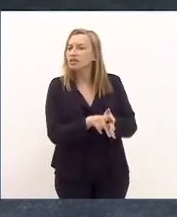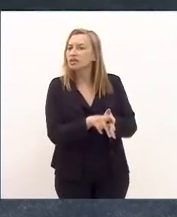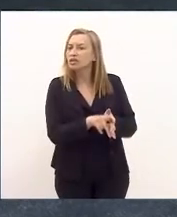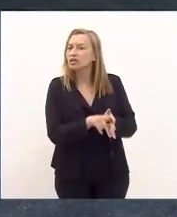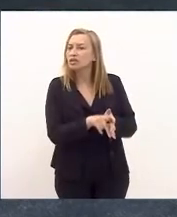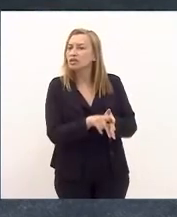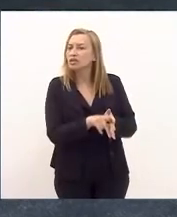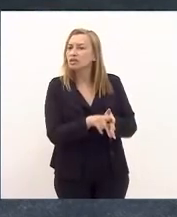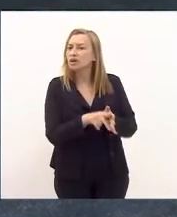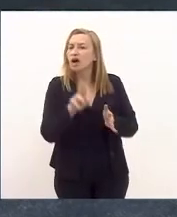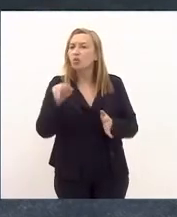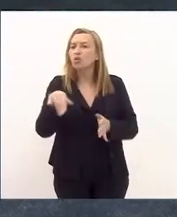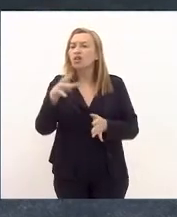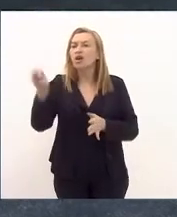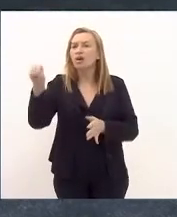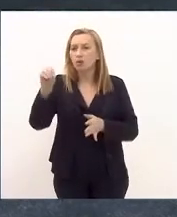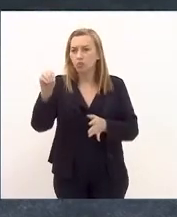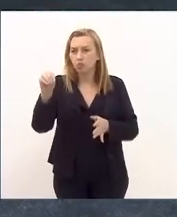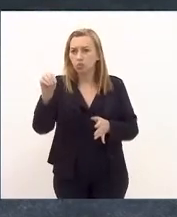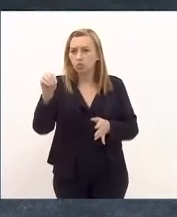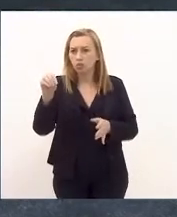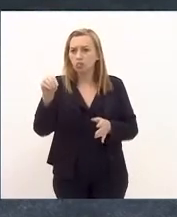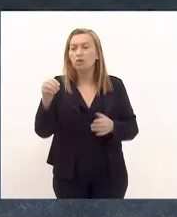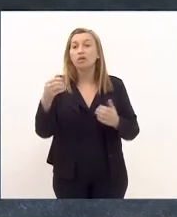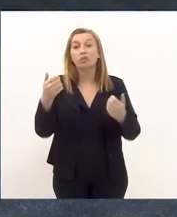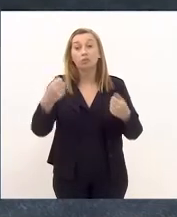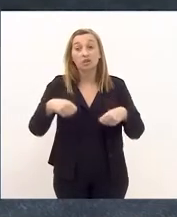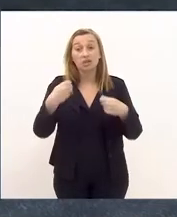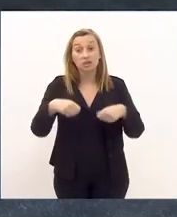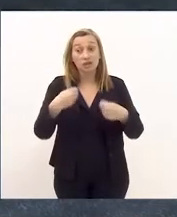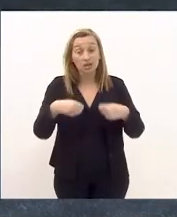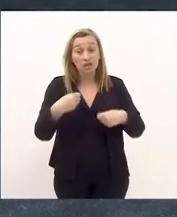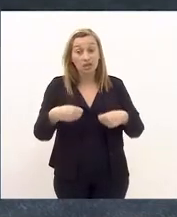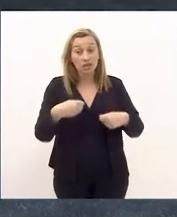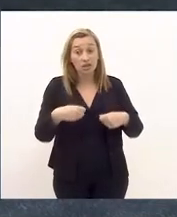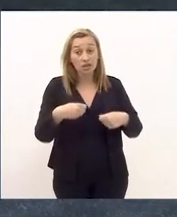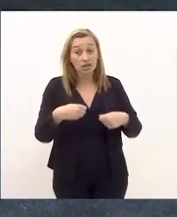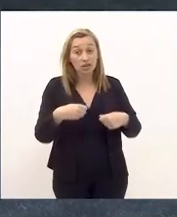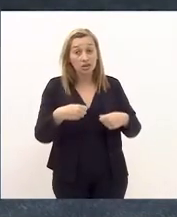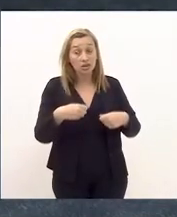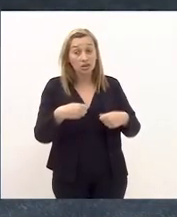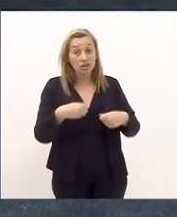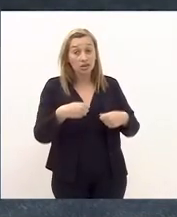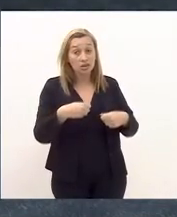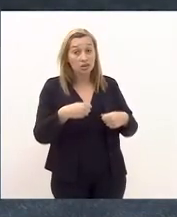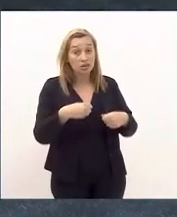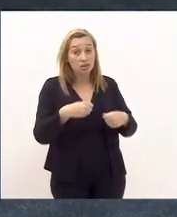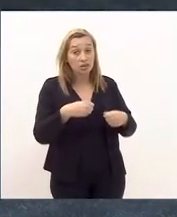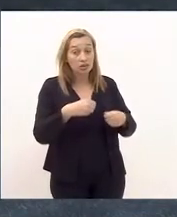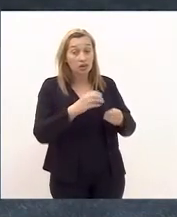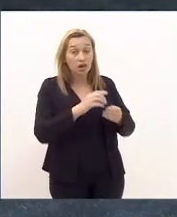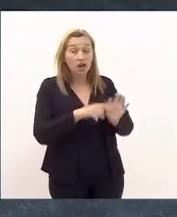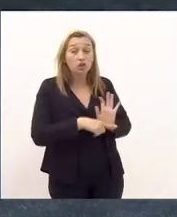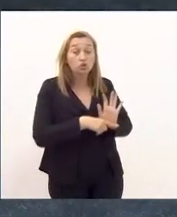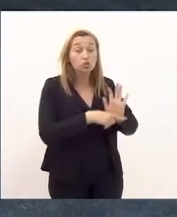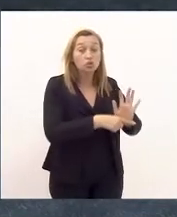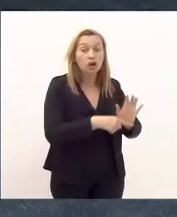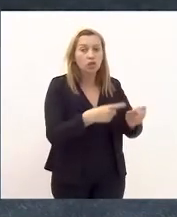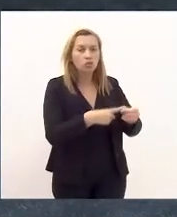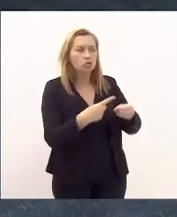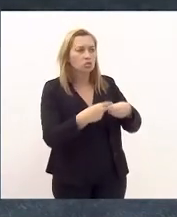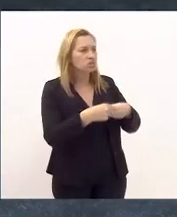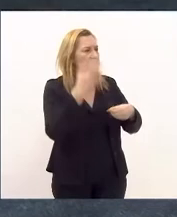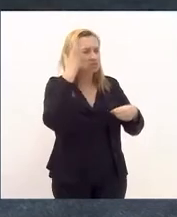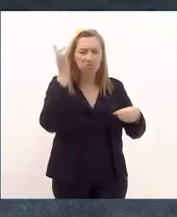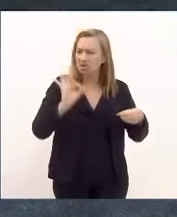pertencentes à União, a União deveria ressarcir ao município. Não sei se o senhor acompanha. E parece que